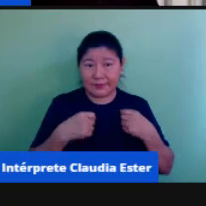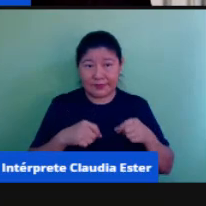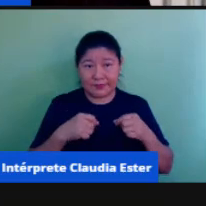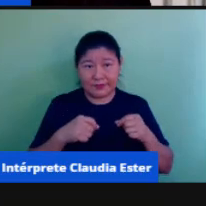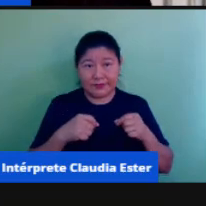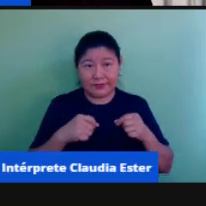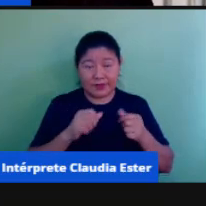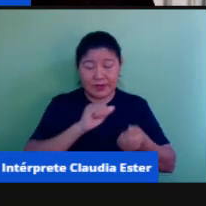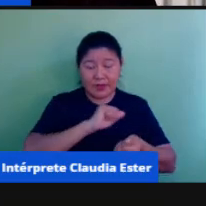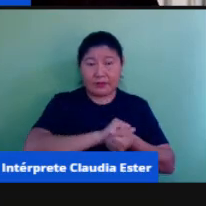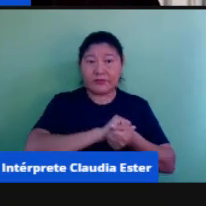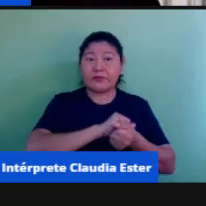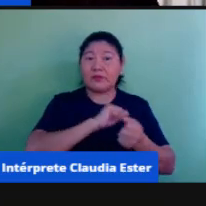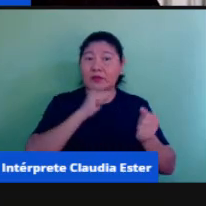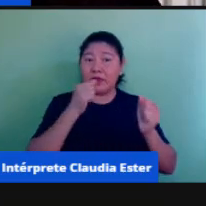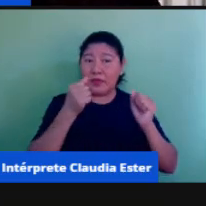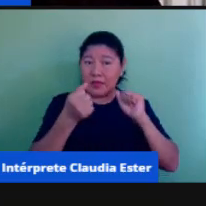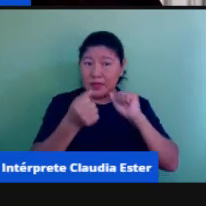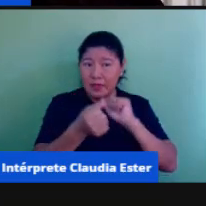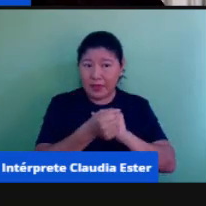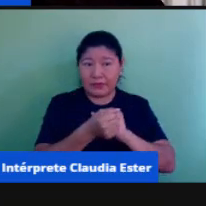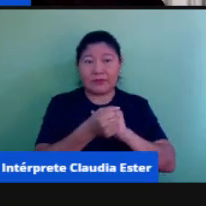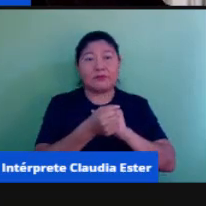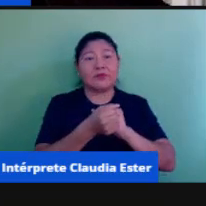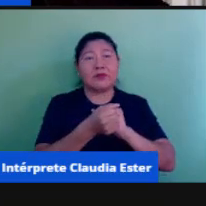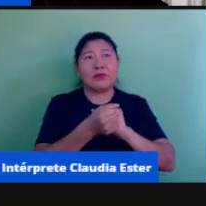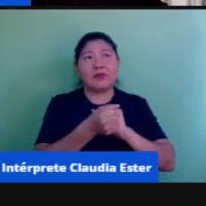nos adaptarmos.